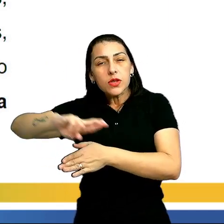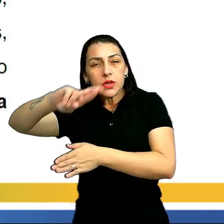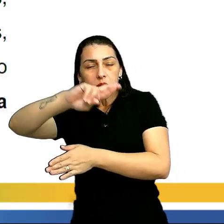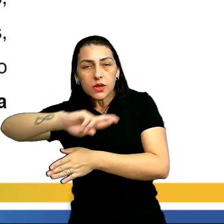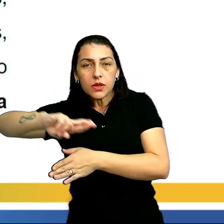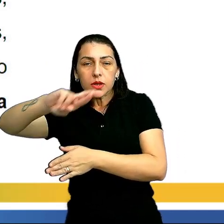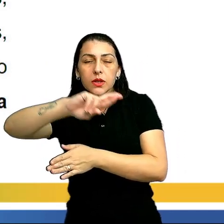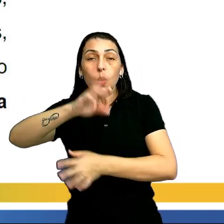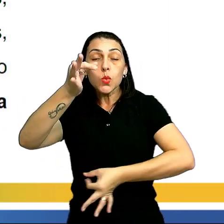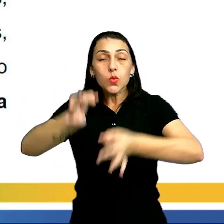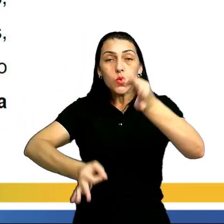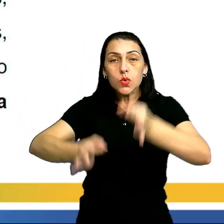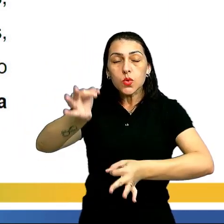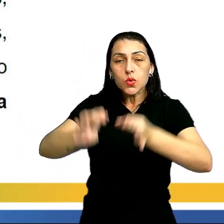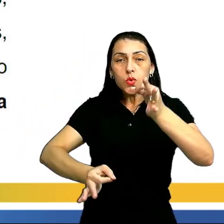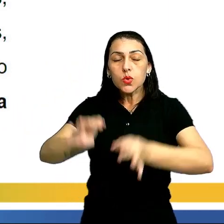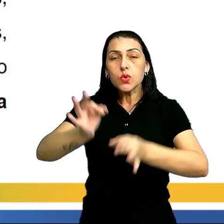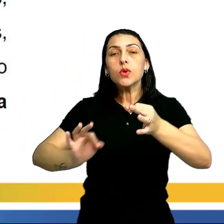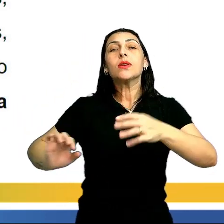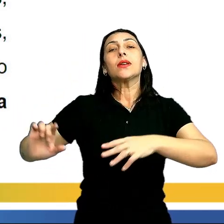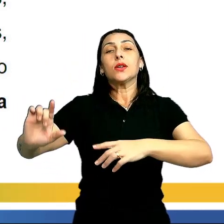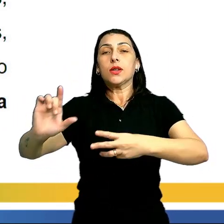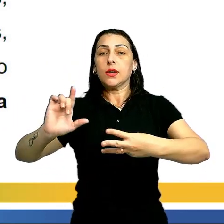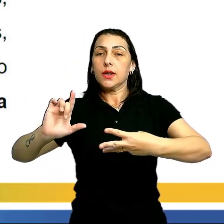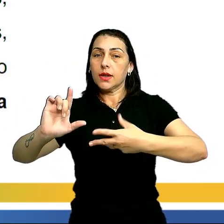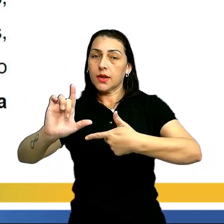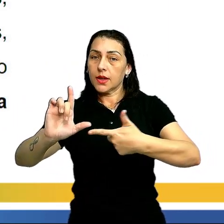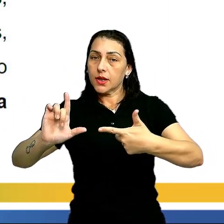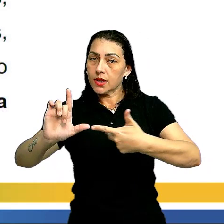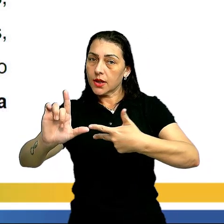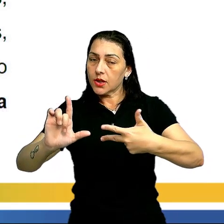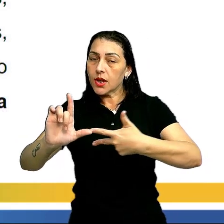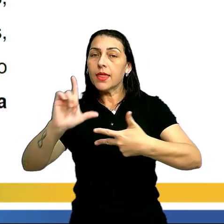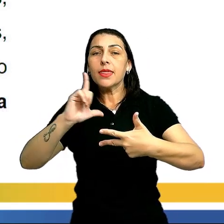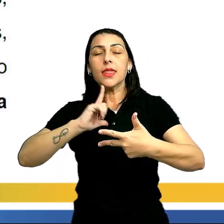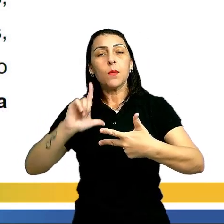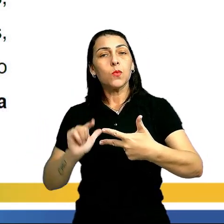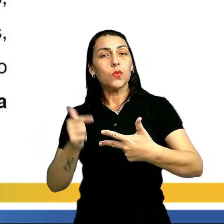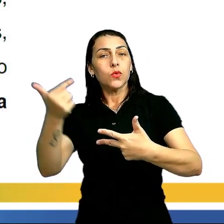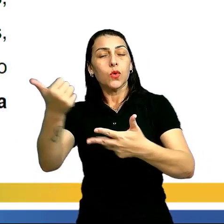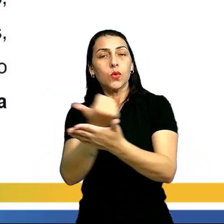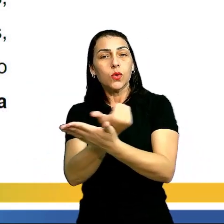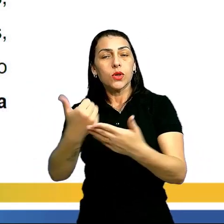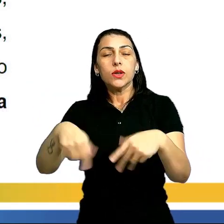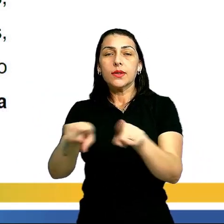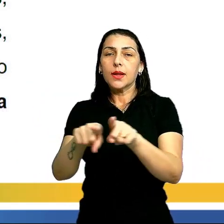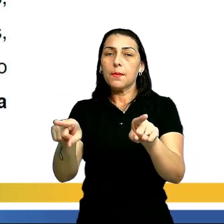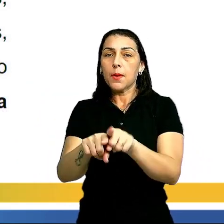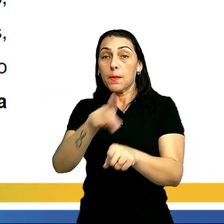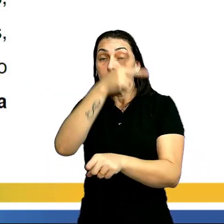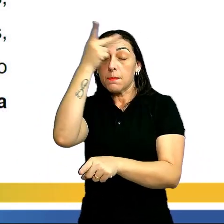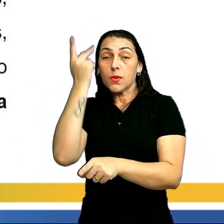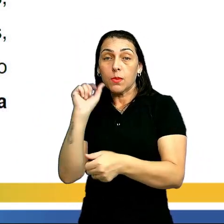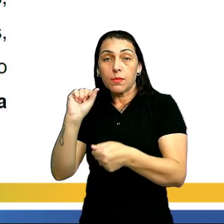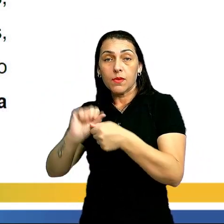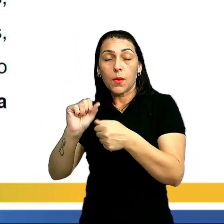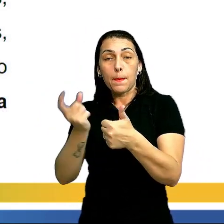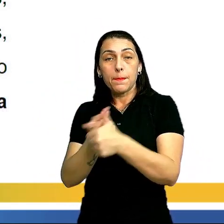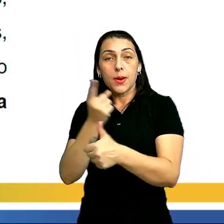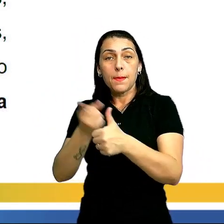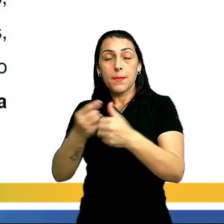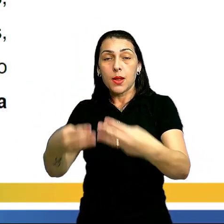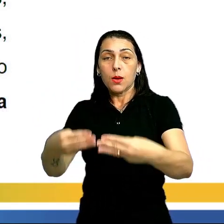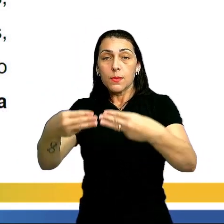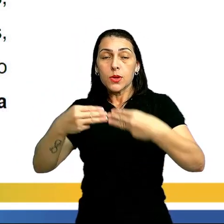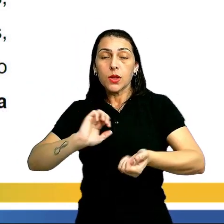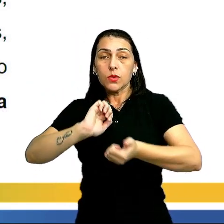fiscalizadores judiciários e legislativos. Nós temos outro agente aí. Observe que o primeiro agente era o